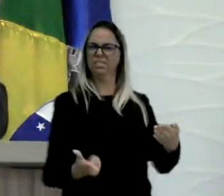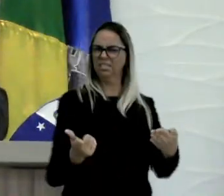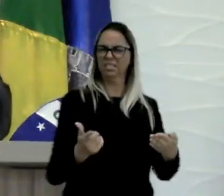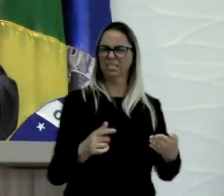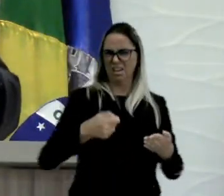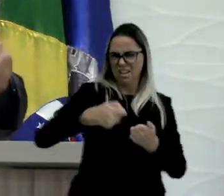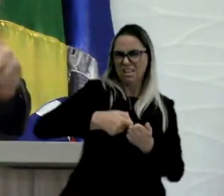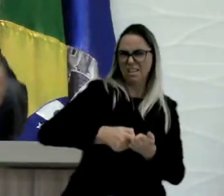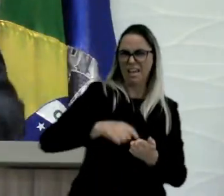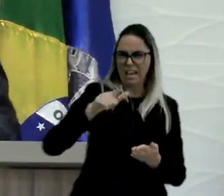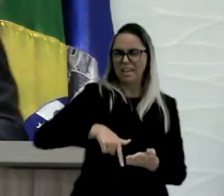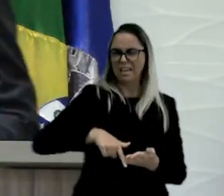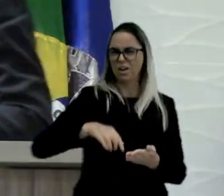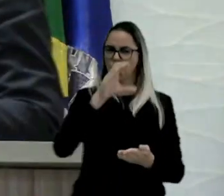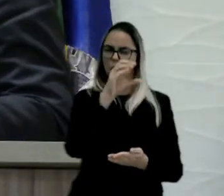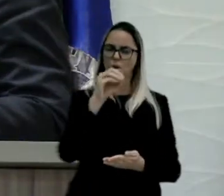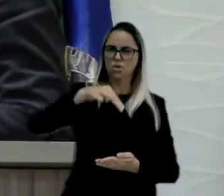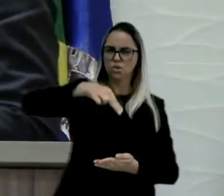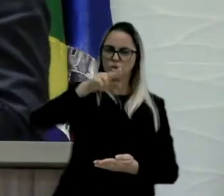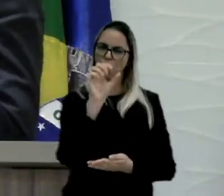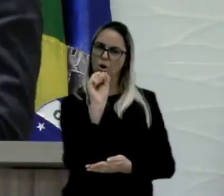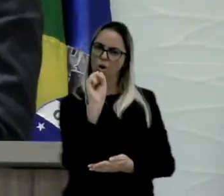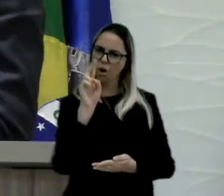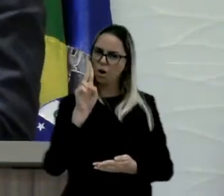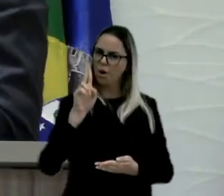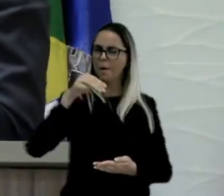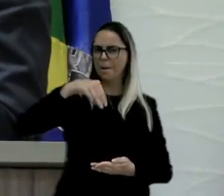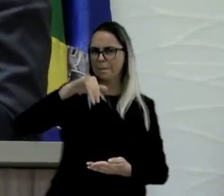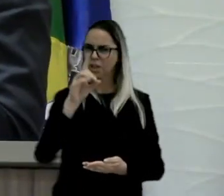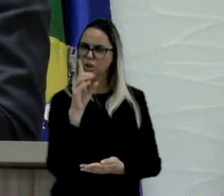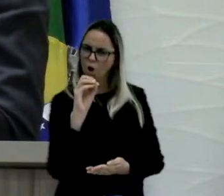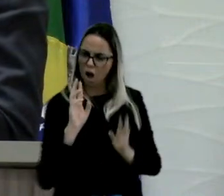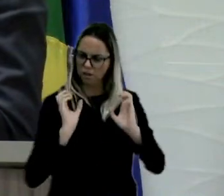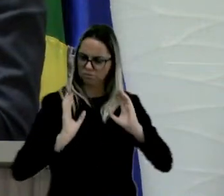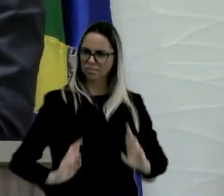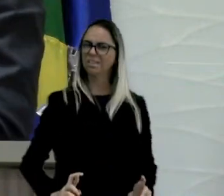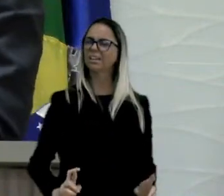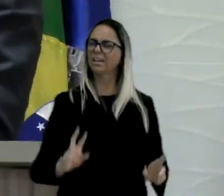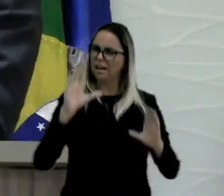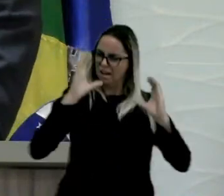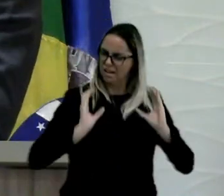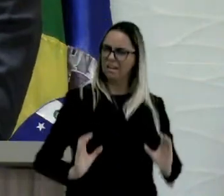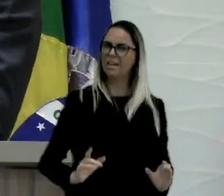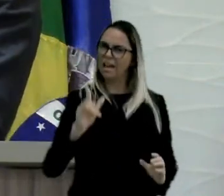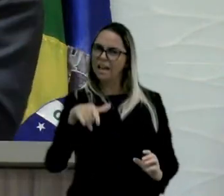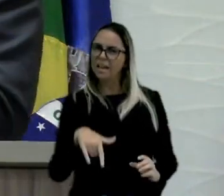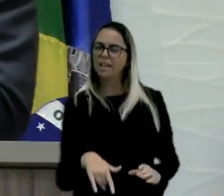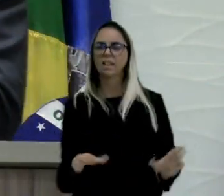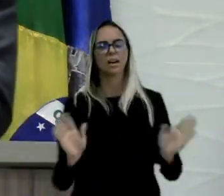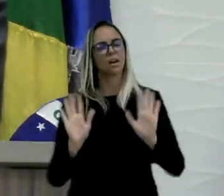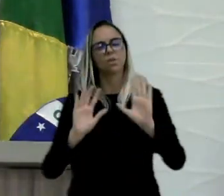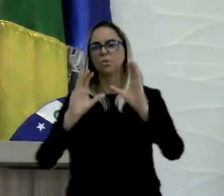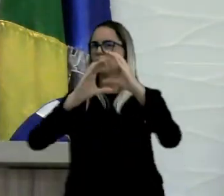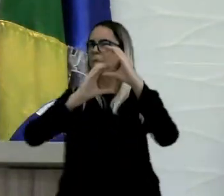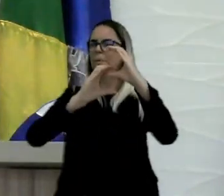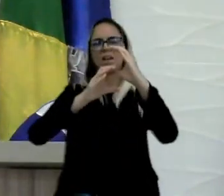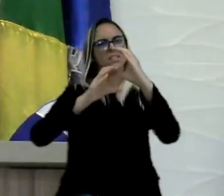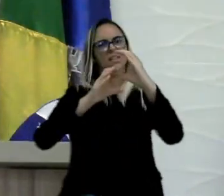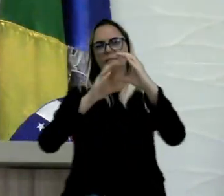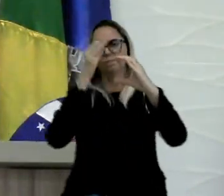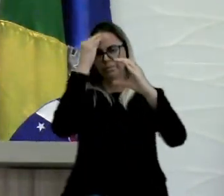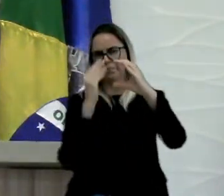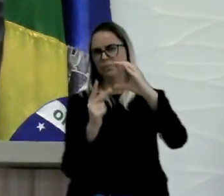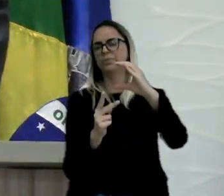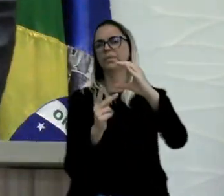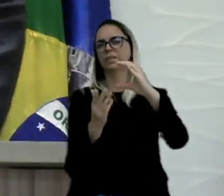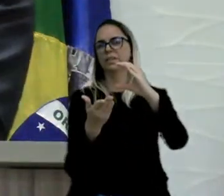é dever do Consumidor isso tem que ser dever da entidade da Compesa